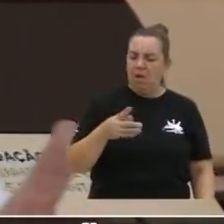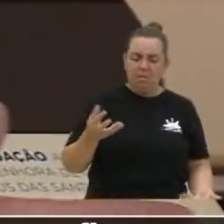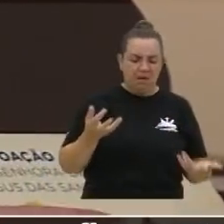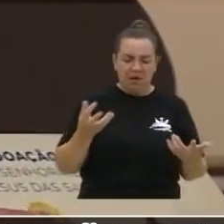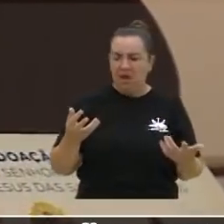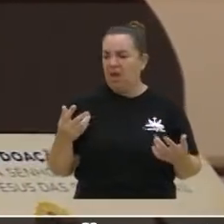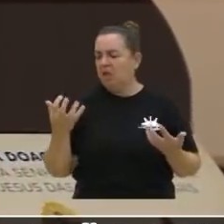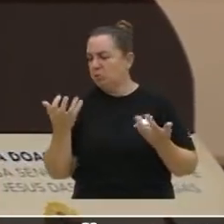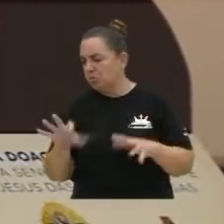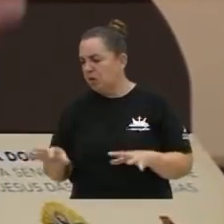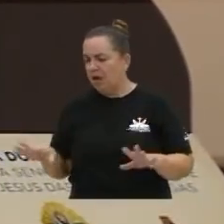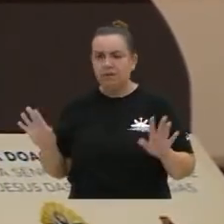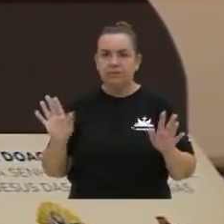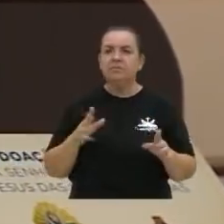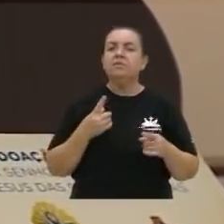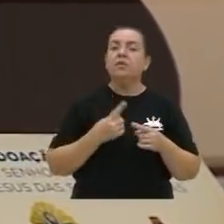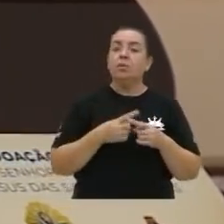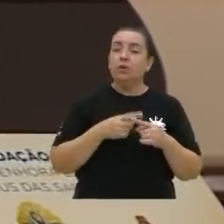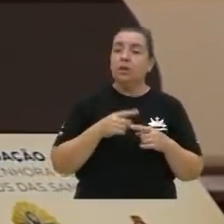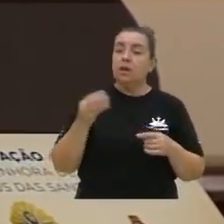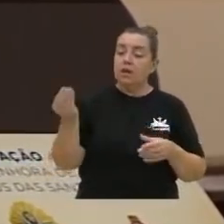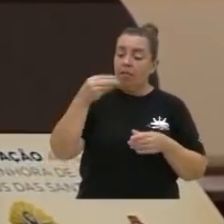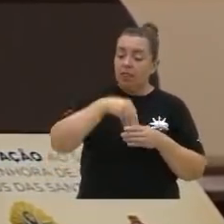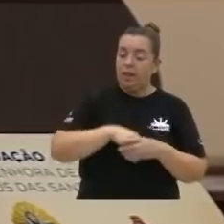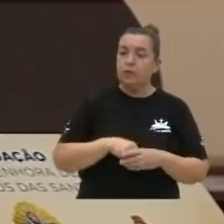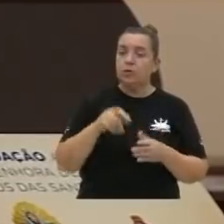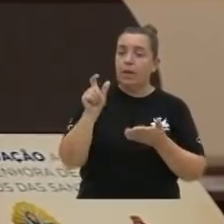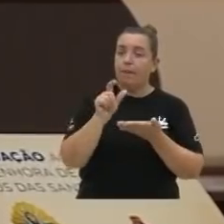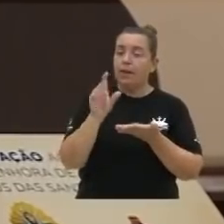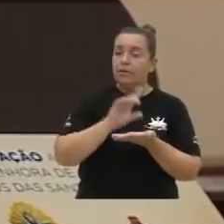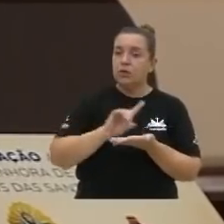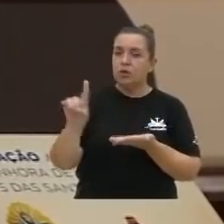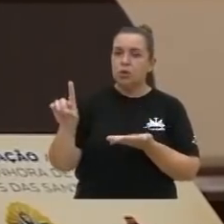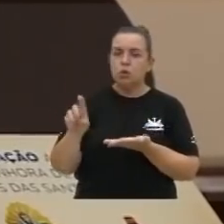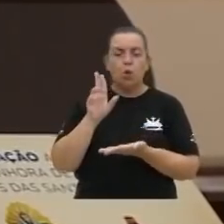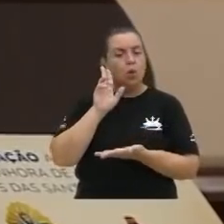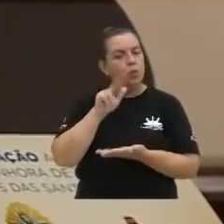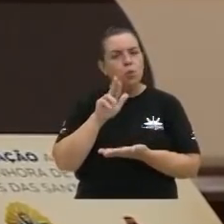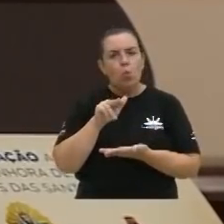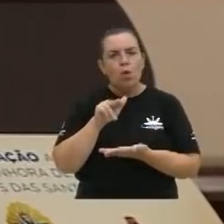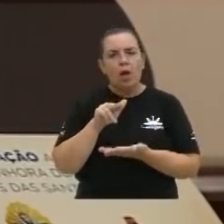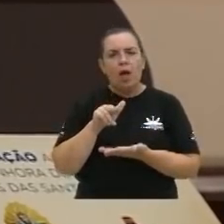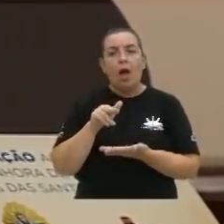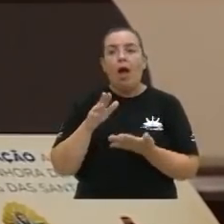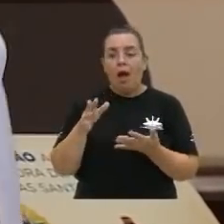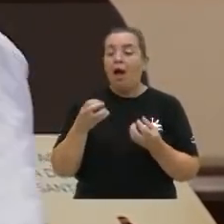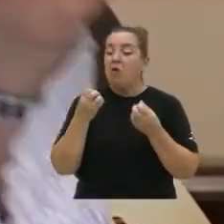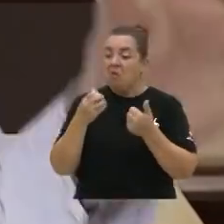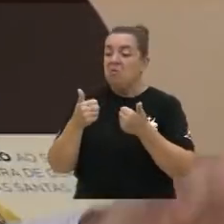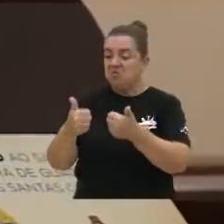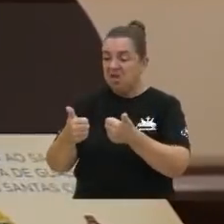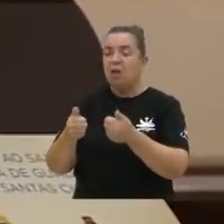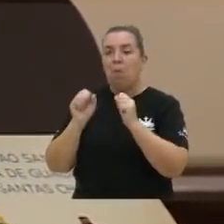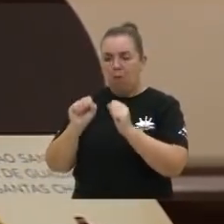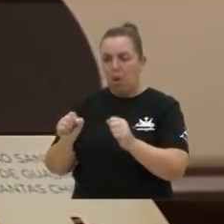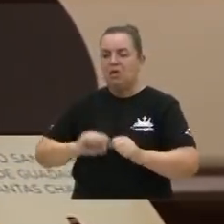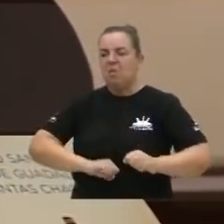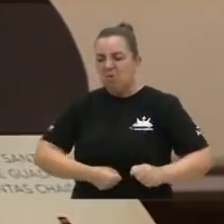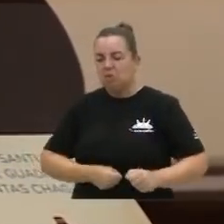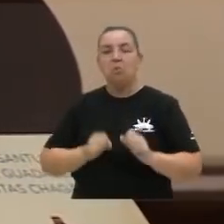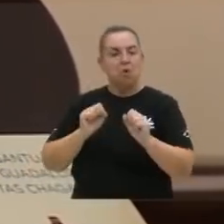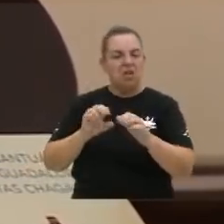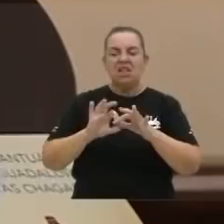querer, porque está na palavra, nunca será favorável ao aborto. E não adianta querer